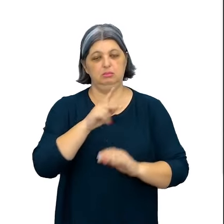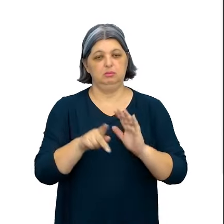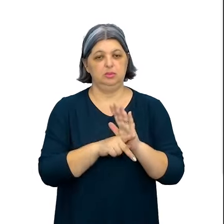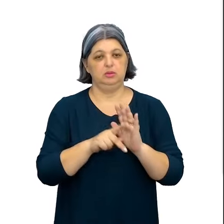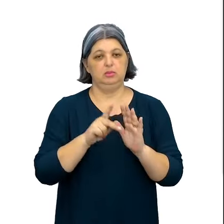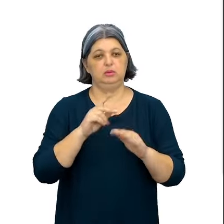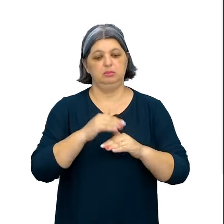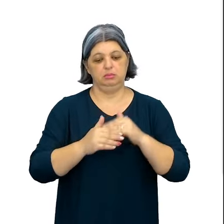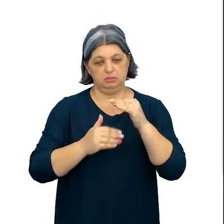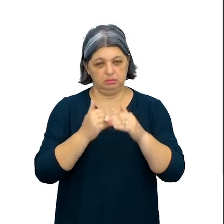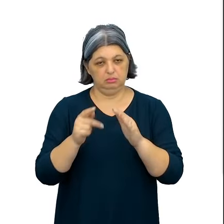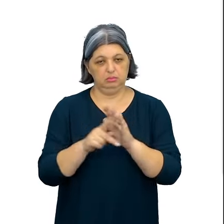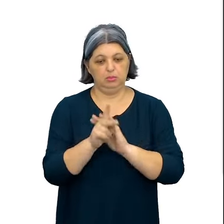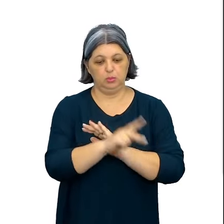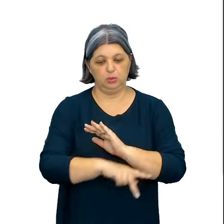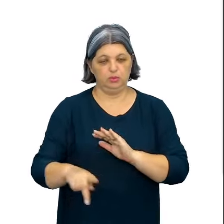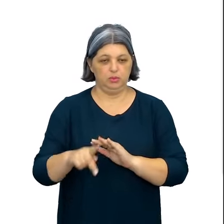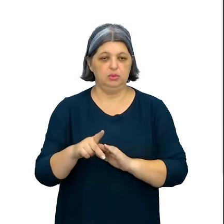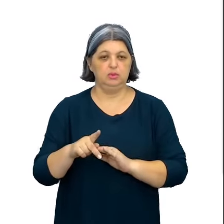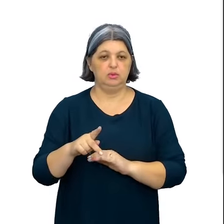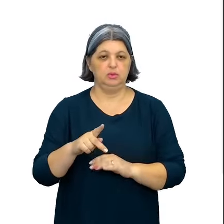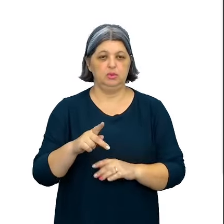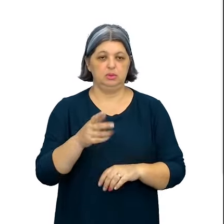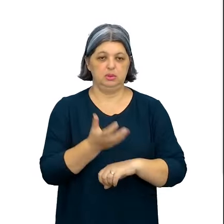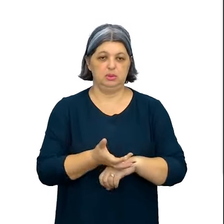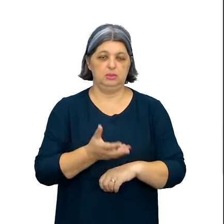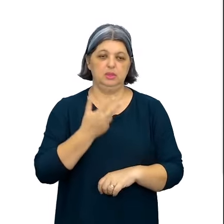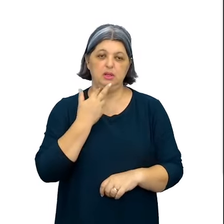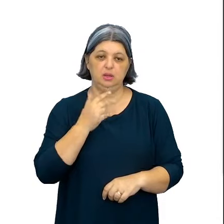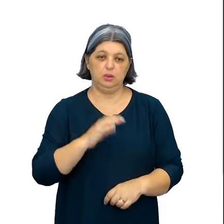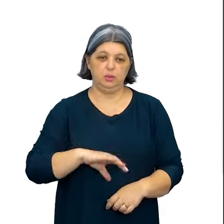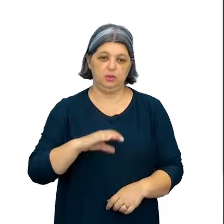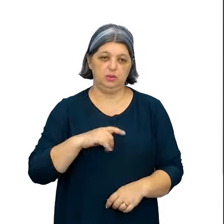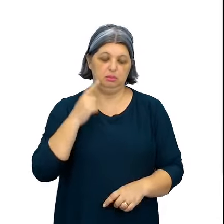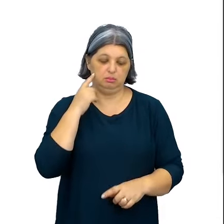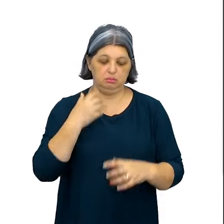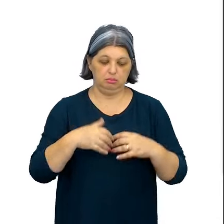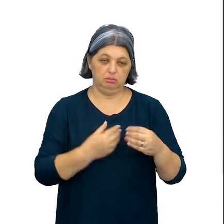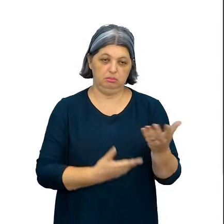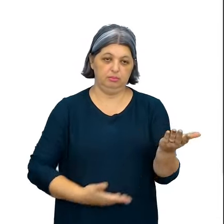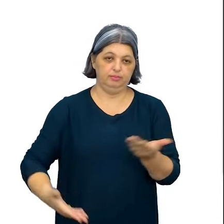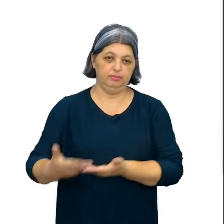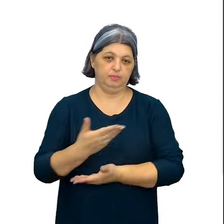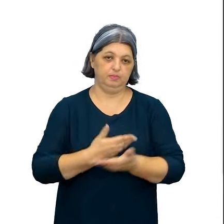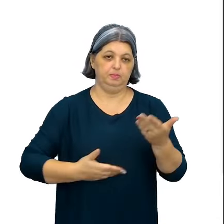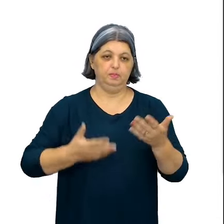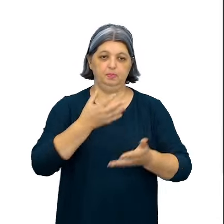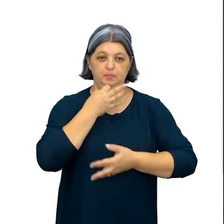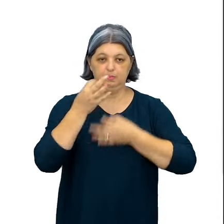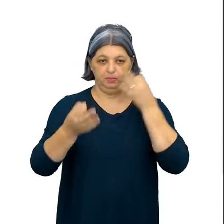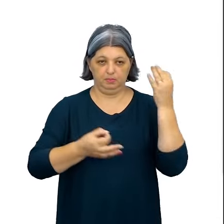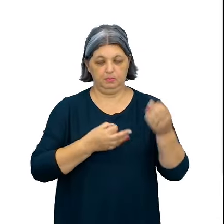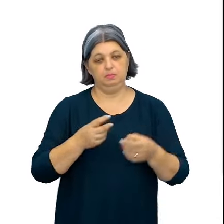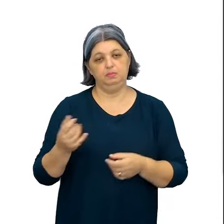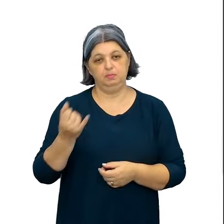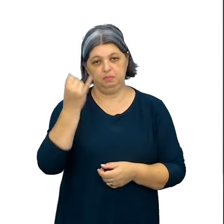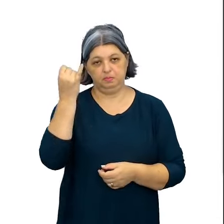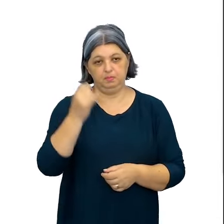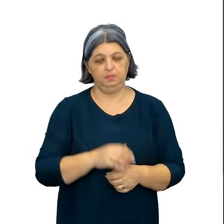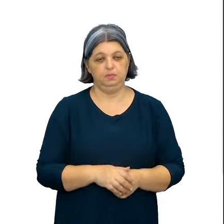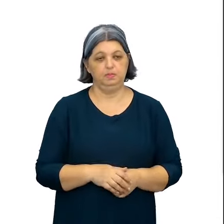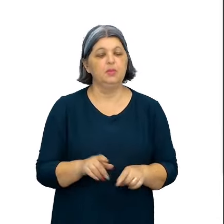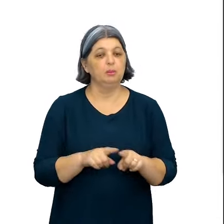com os professores do componente de língua portuguesa. Essas reflexões, essas trocas de impressões entre os pares são muito importantes.